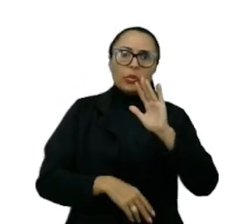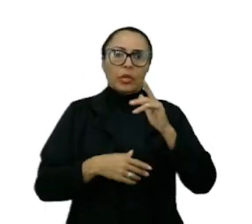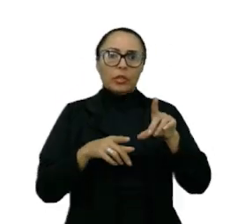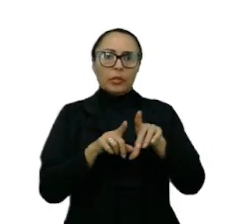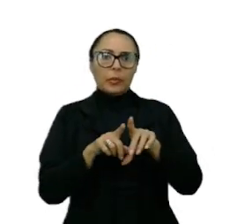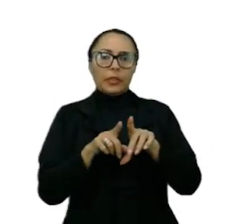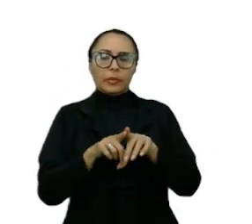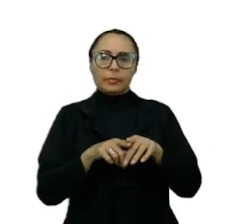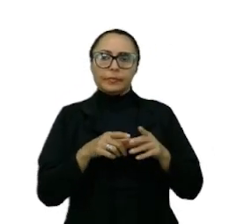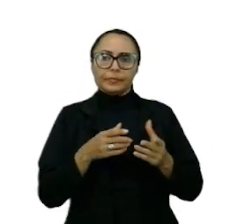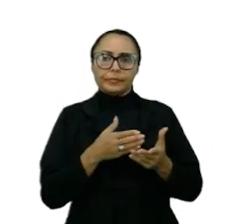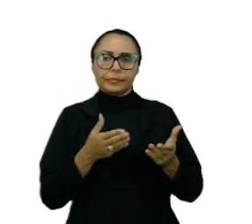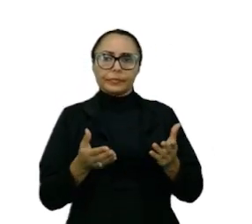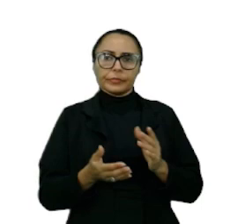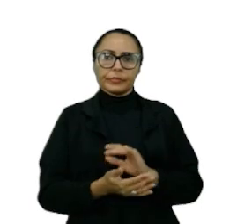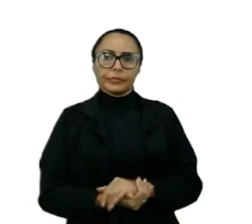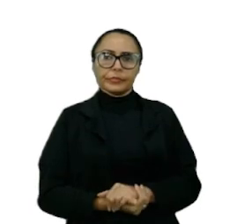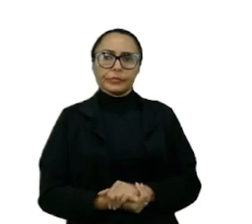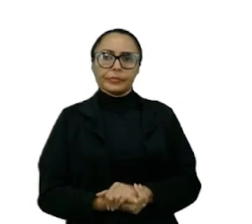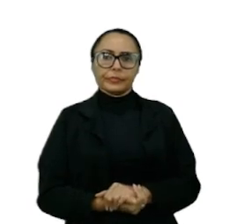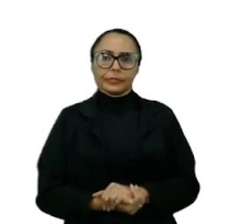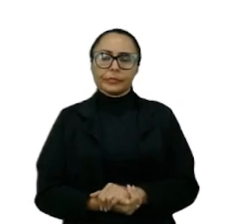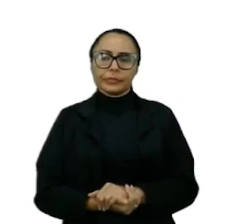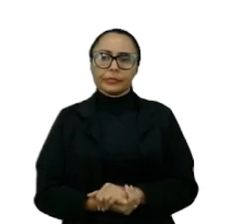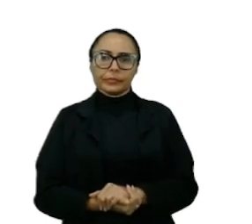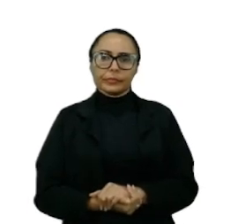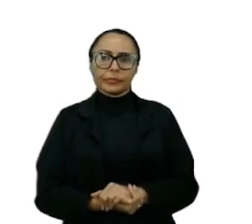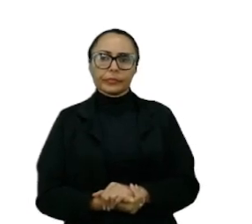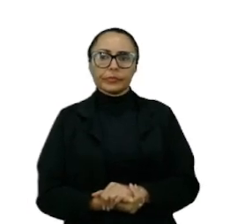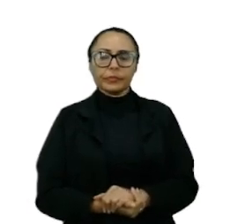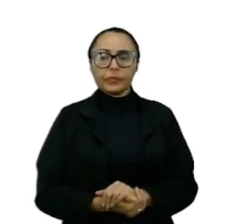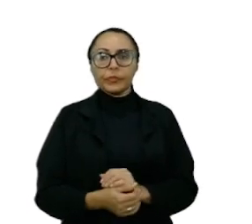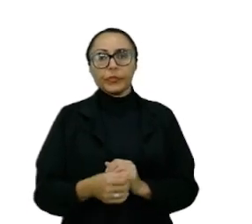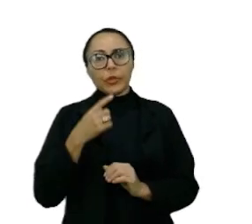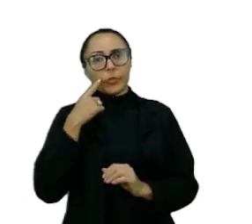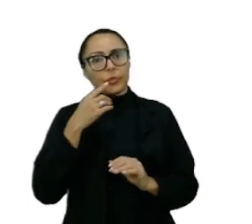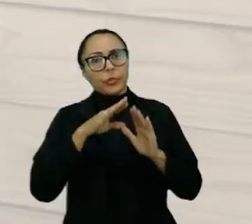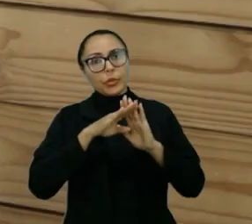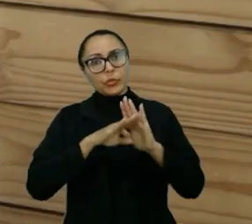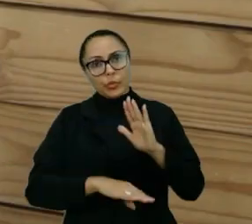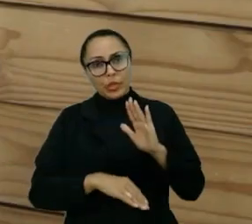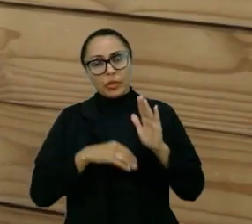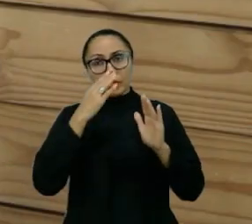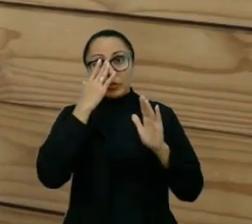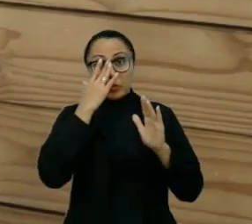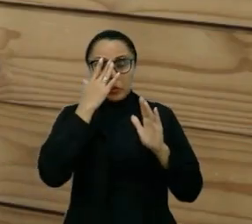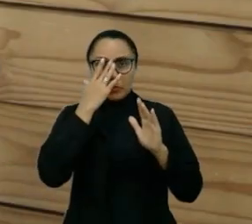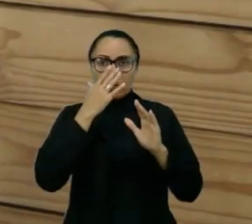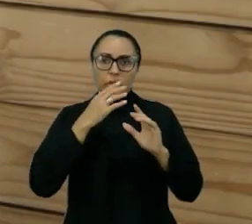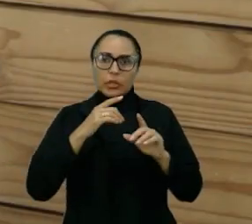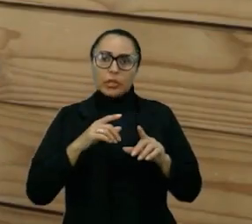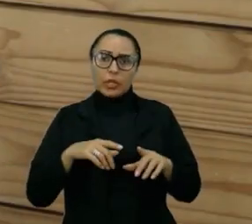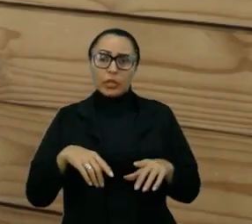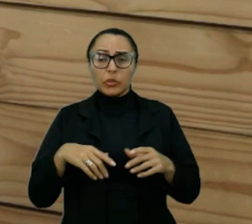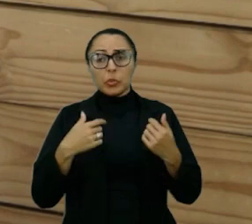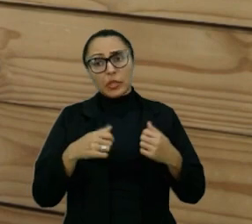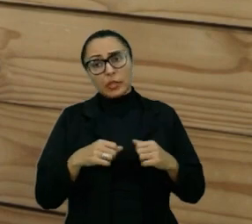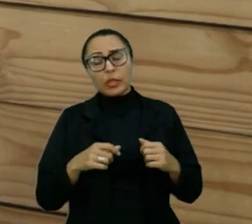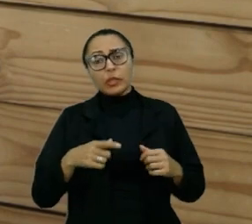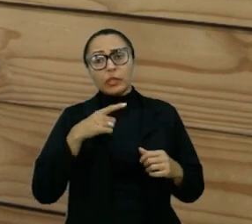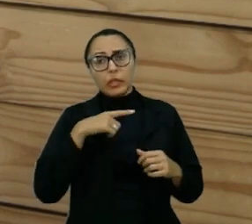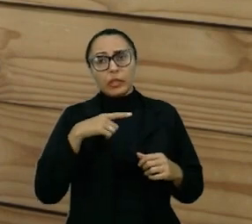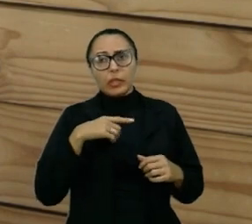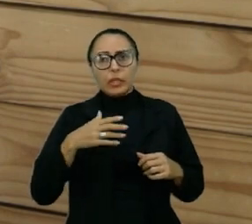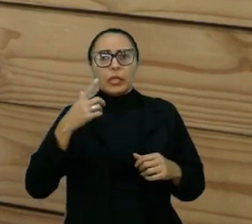fiscaliza tanto essa mistura, tanto também os padrões, né, que certificam os padrões, eles têm que estar regidos sobre